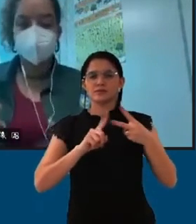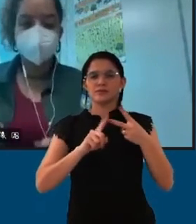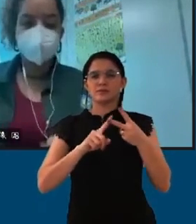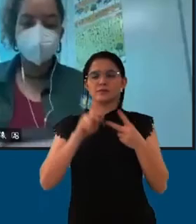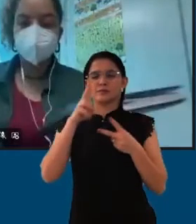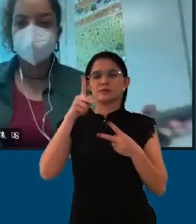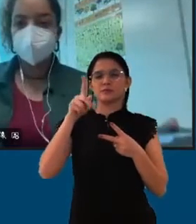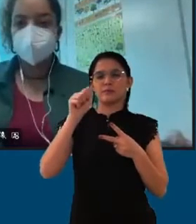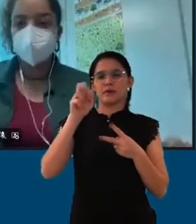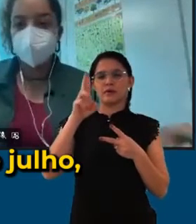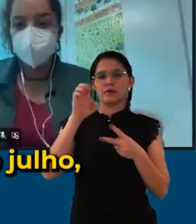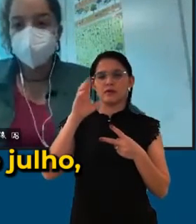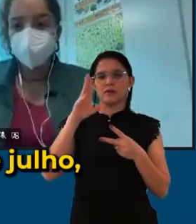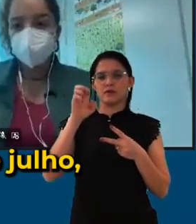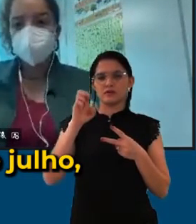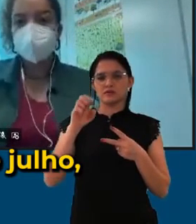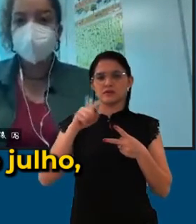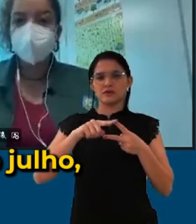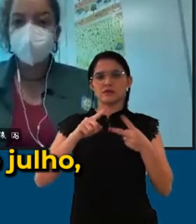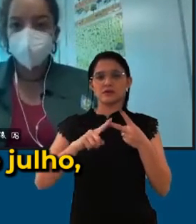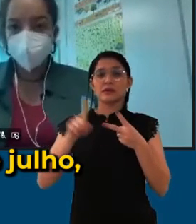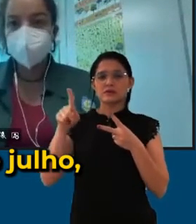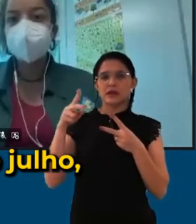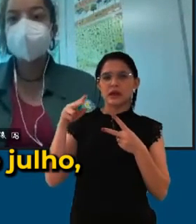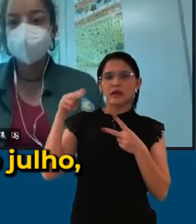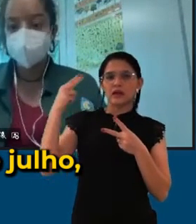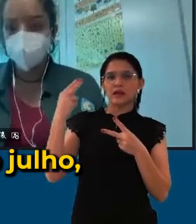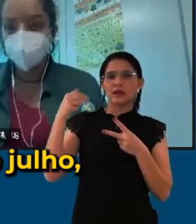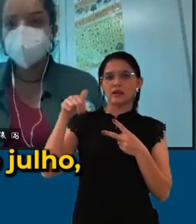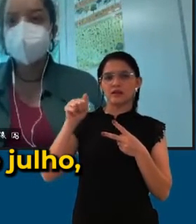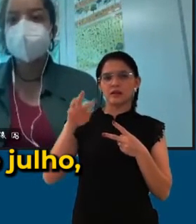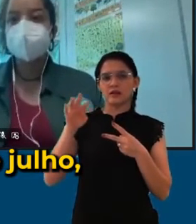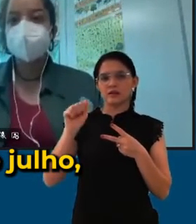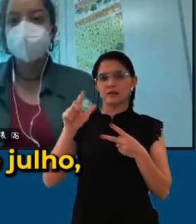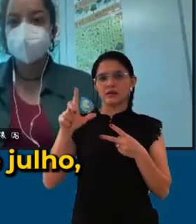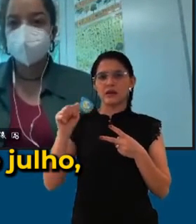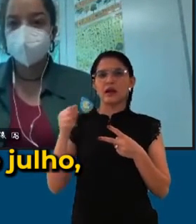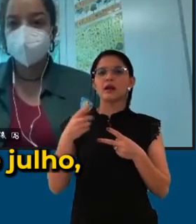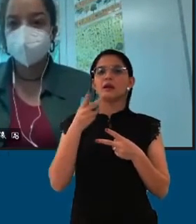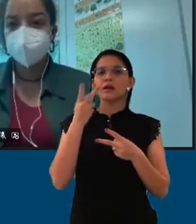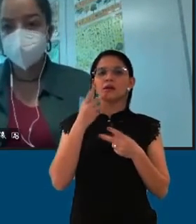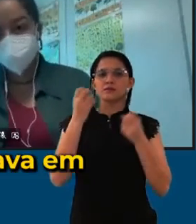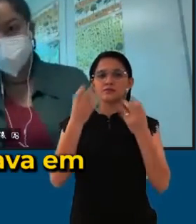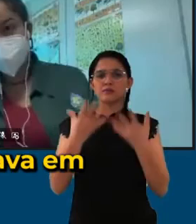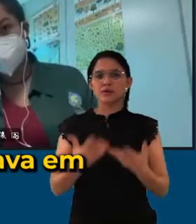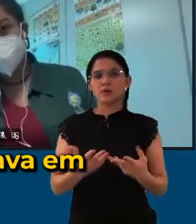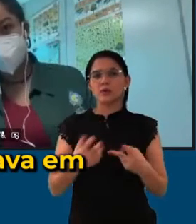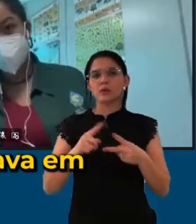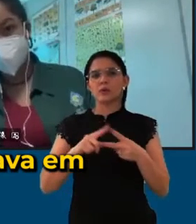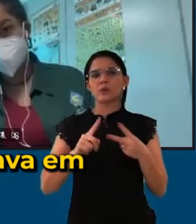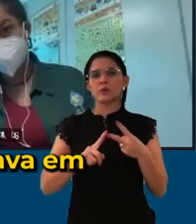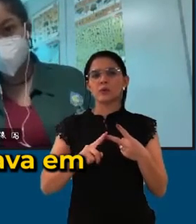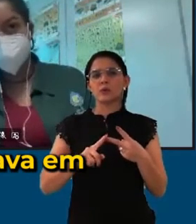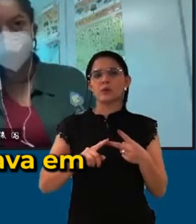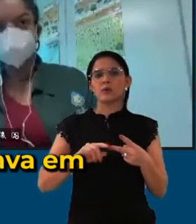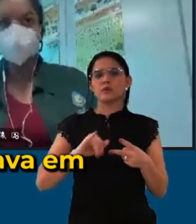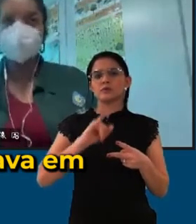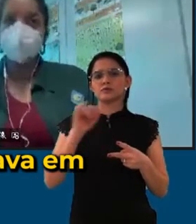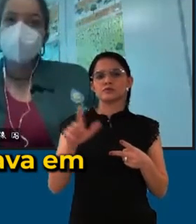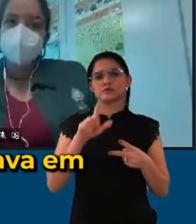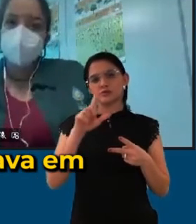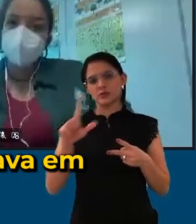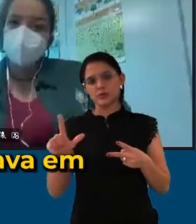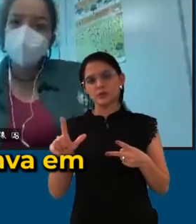pareceres, Natália, que você comentou, tá? Os de julho, porque vocês, quando emitiram